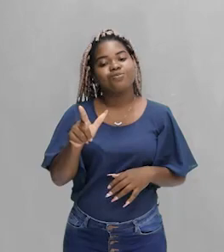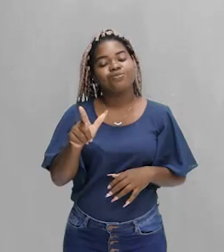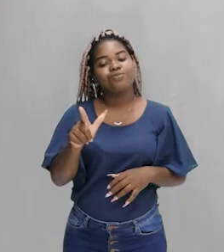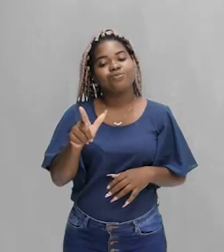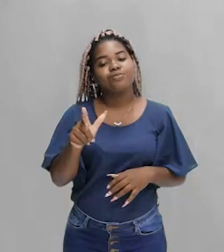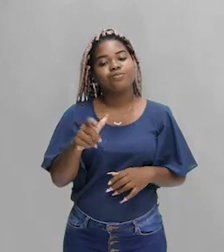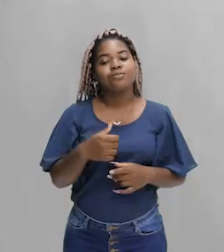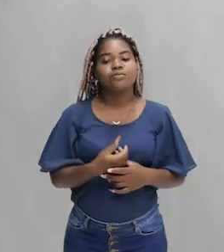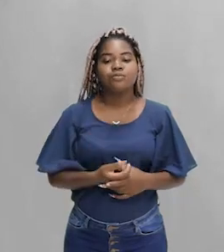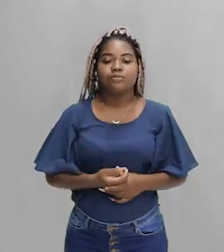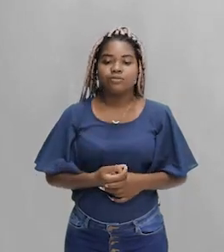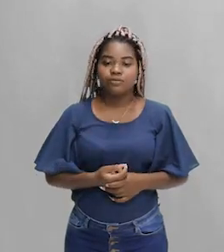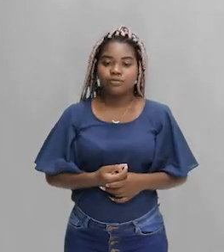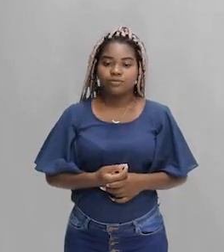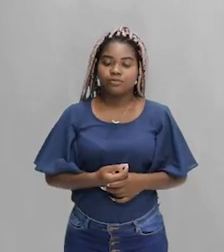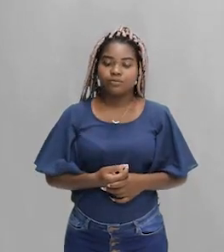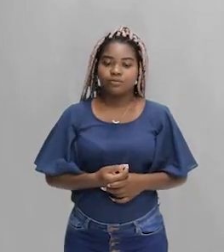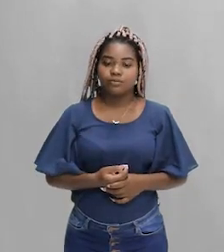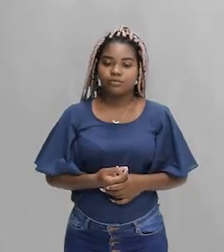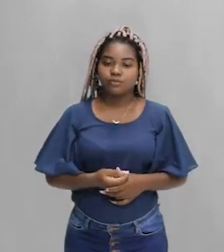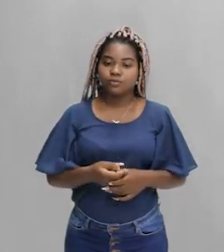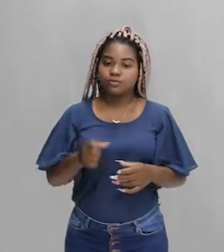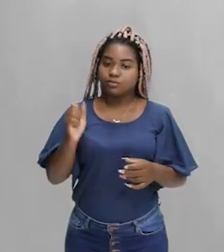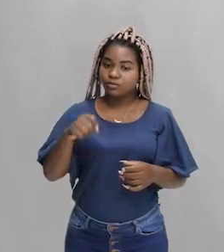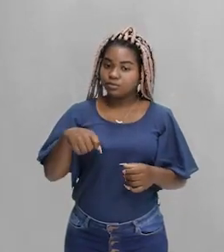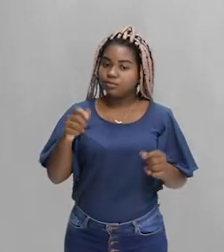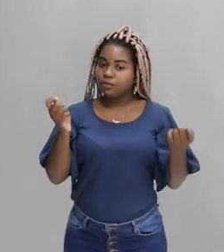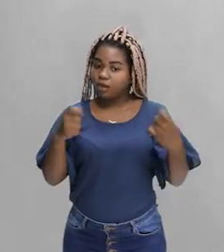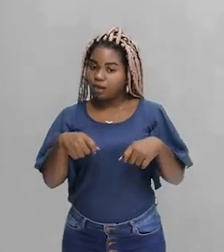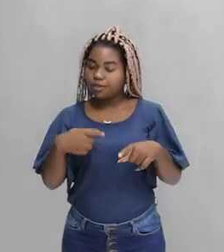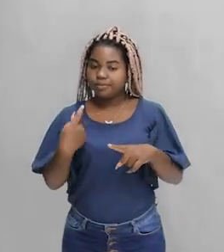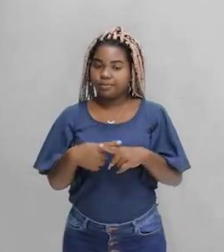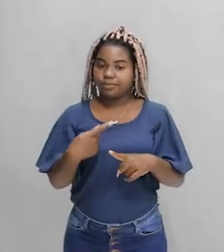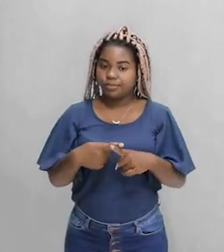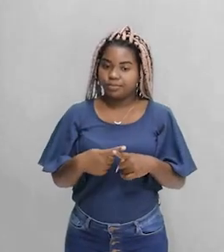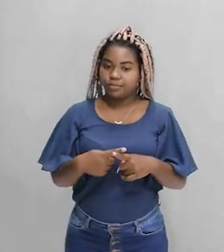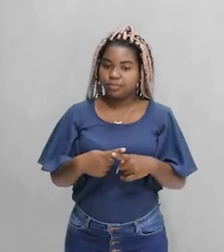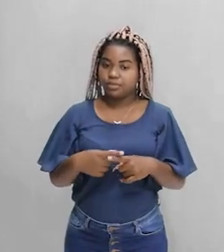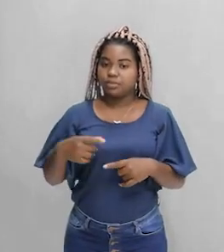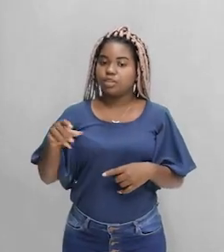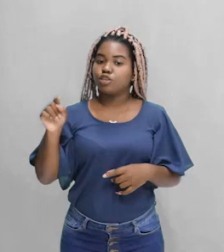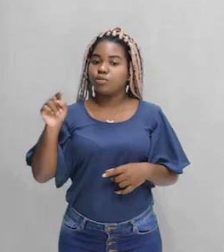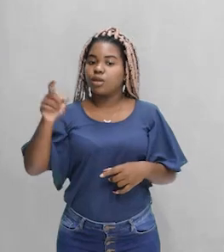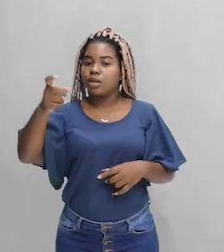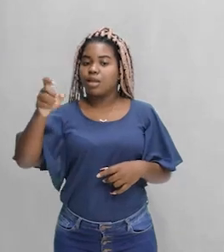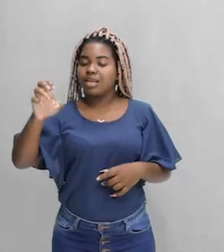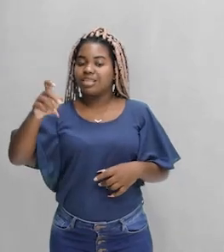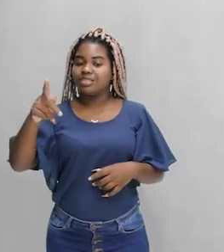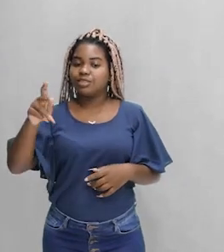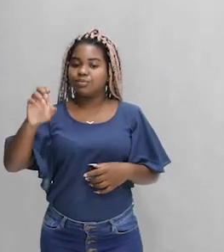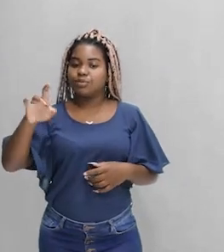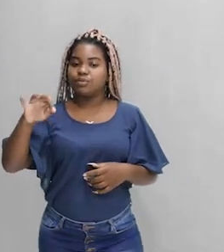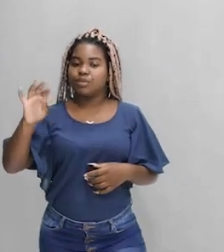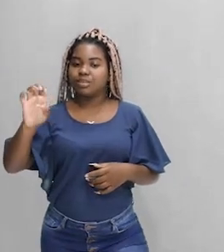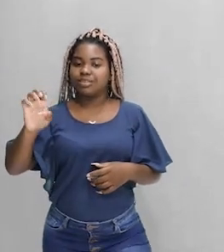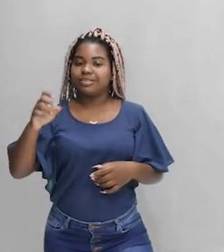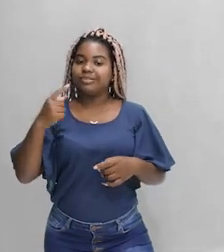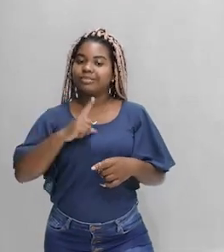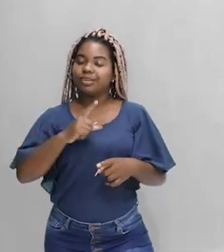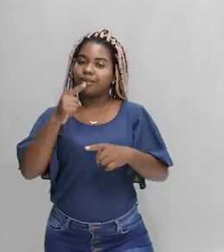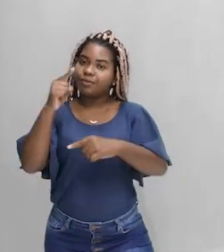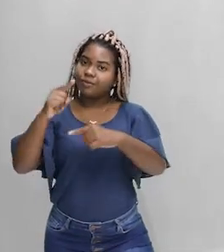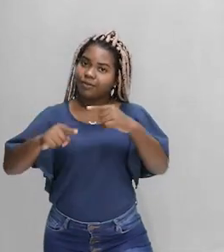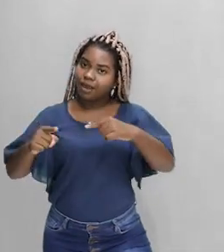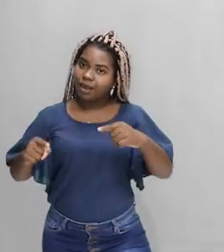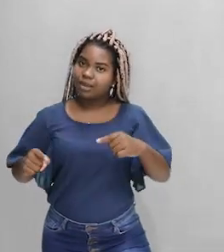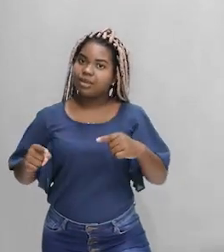função exponencial? Sim. Por quê? Porque lá no expoente eu tenho a presença da variável. Mas